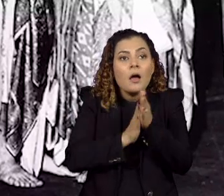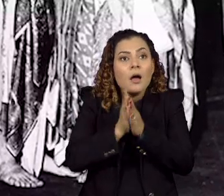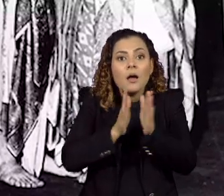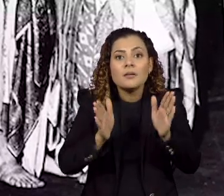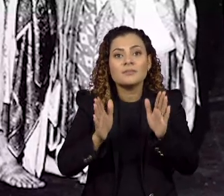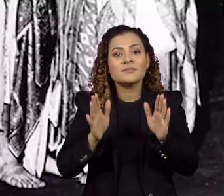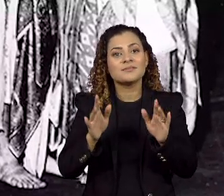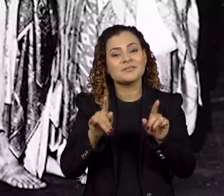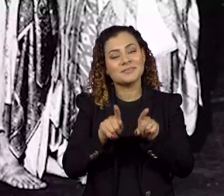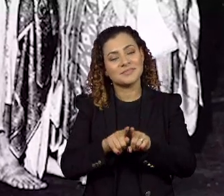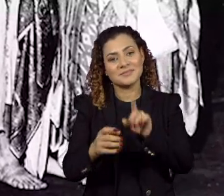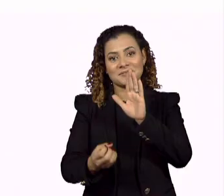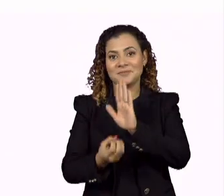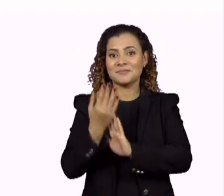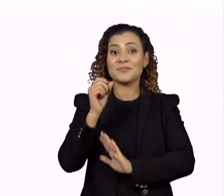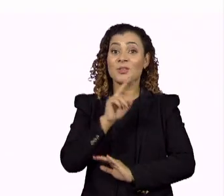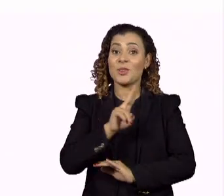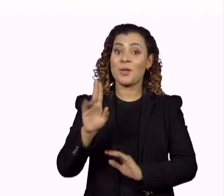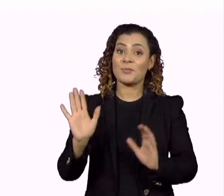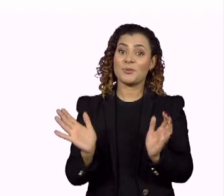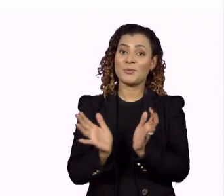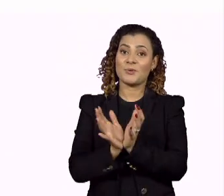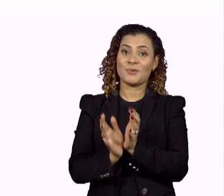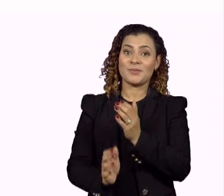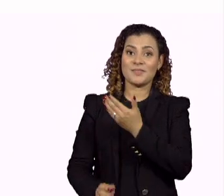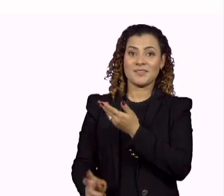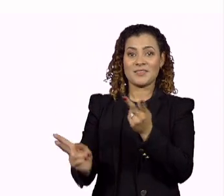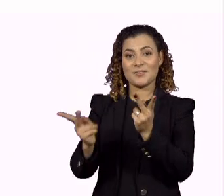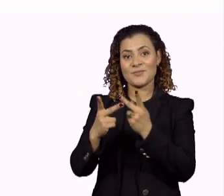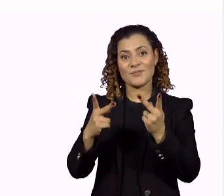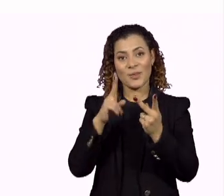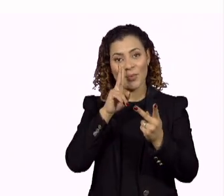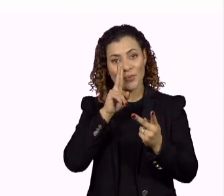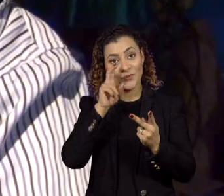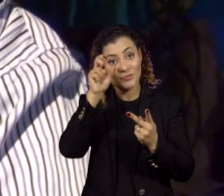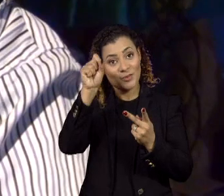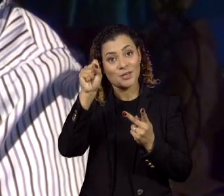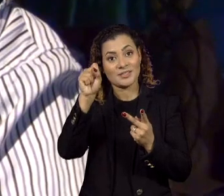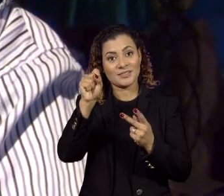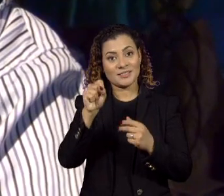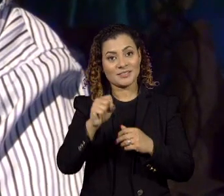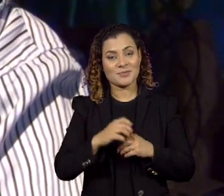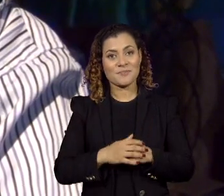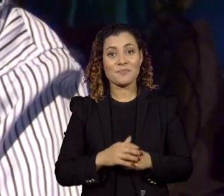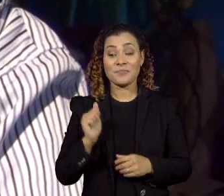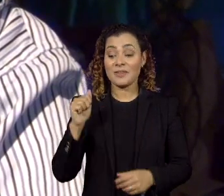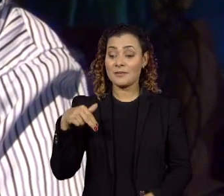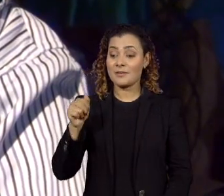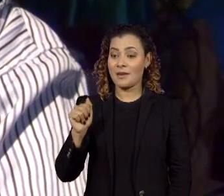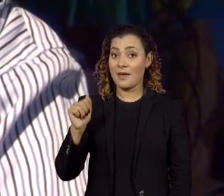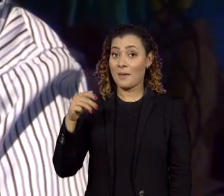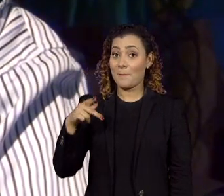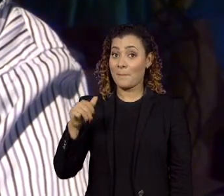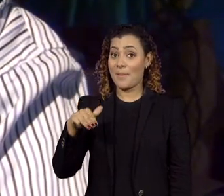ele surge o nome do grupo, Vento Forte. Ana Maria Machado